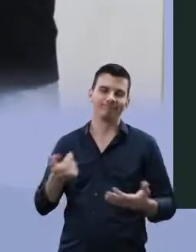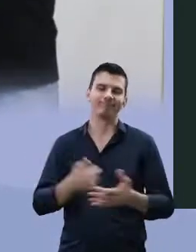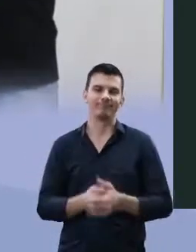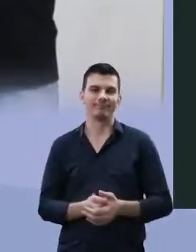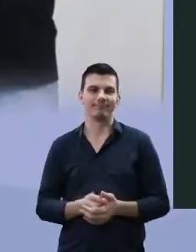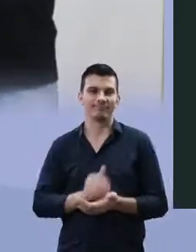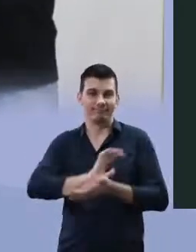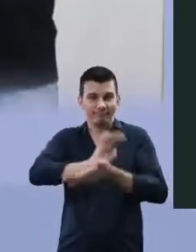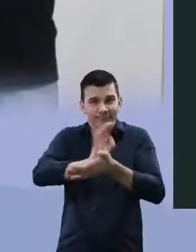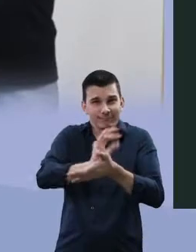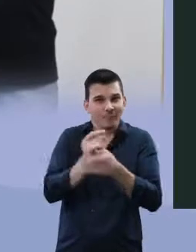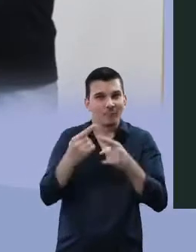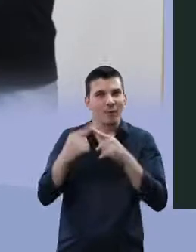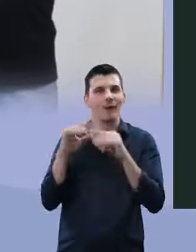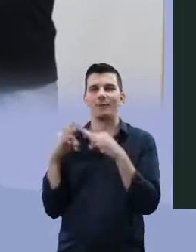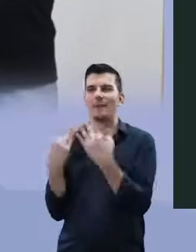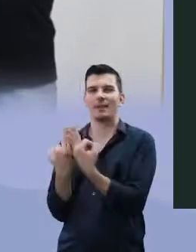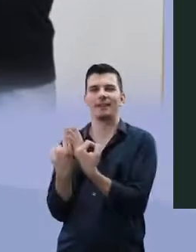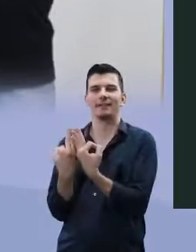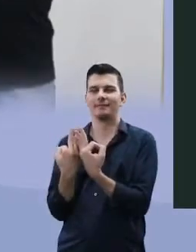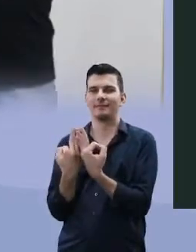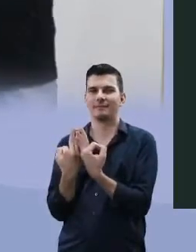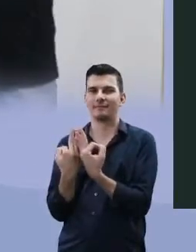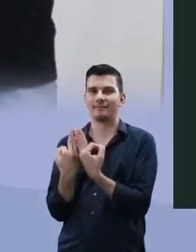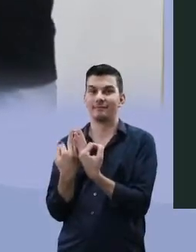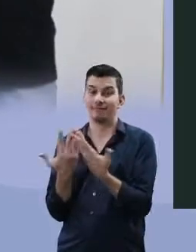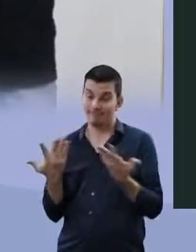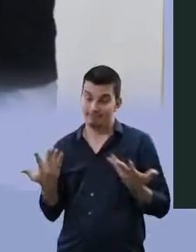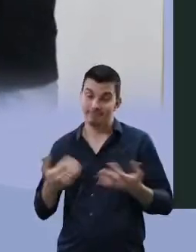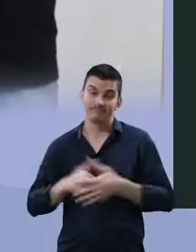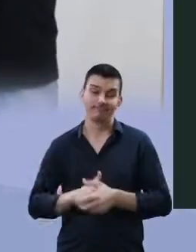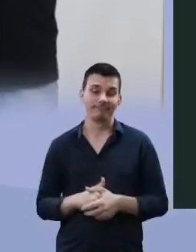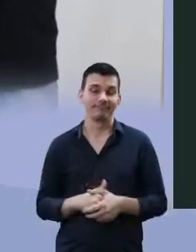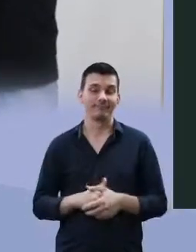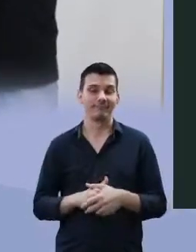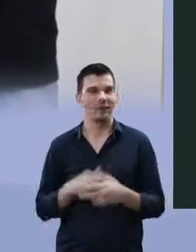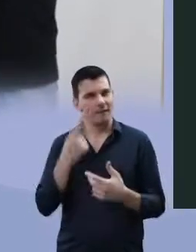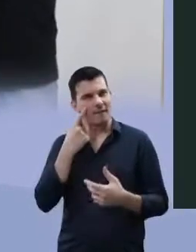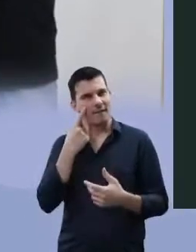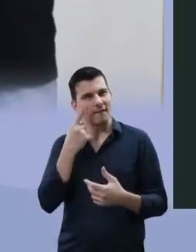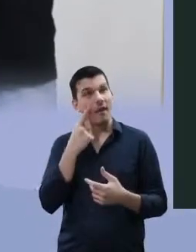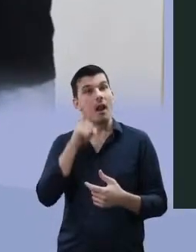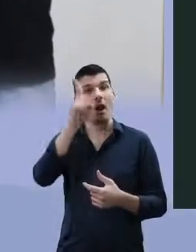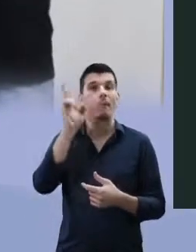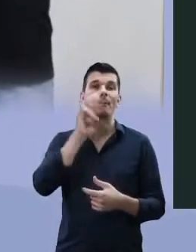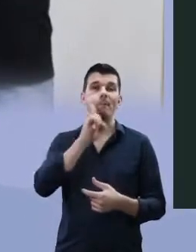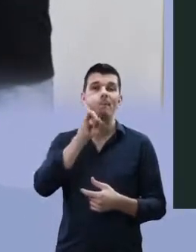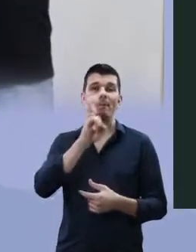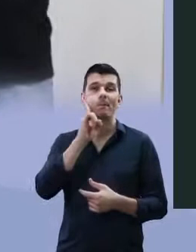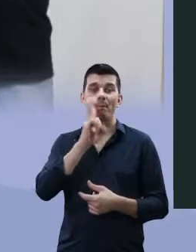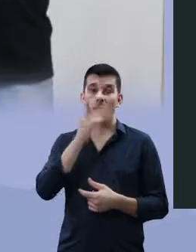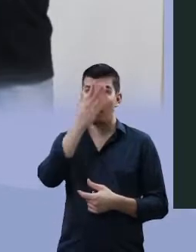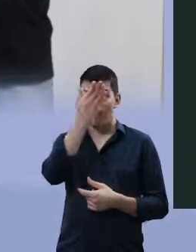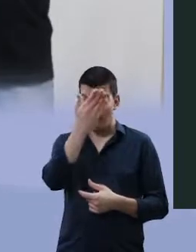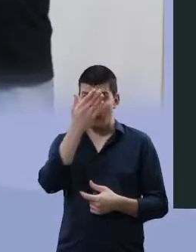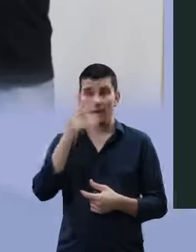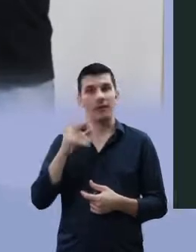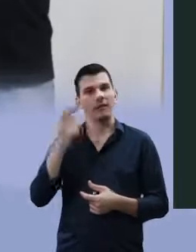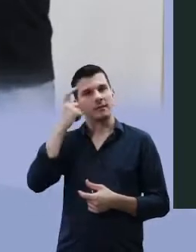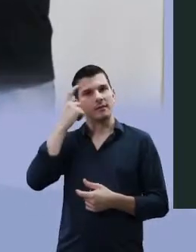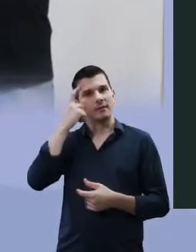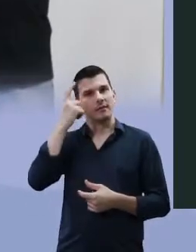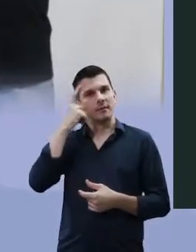foi vítima, foi alvo de ataques racistas por parte dos supremacistas brancos estadunidenses. Então você veja que nos Estados